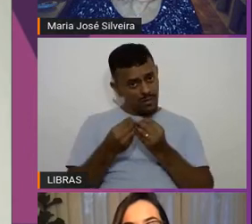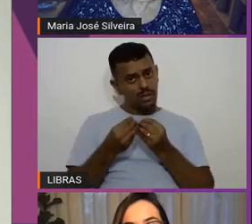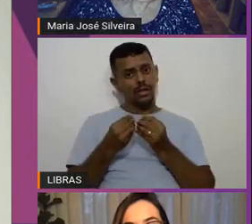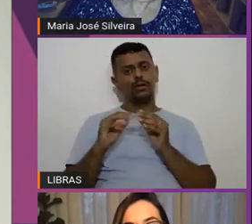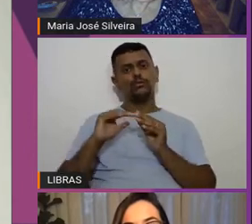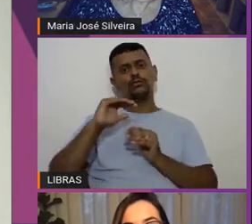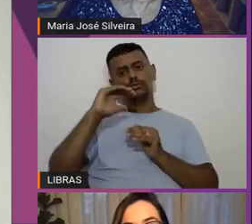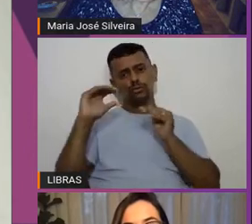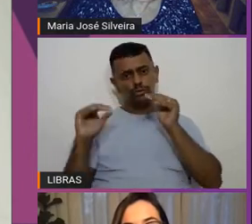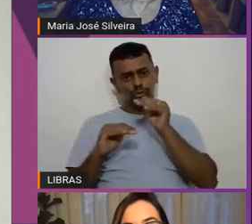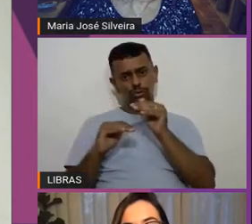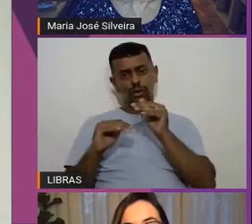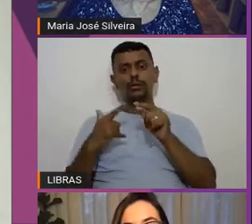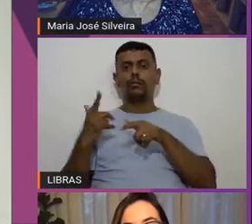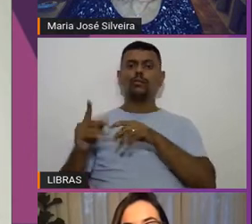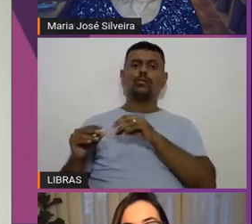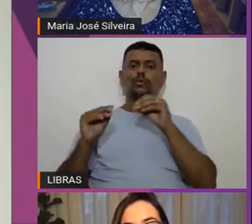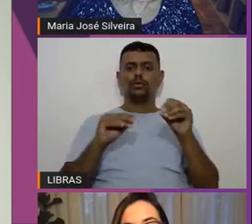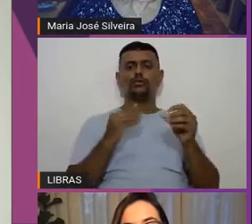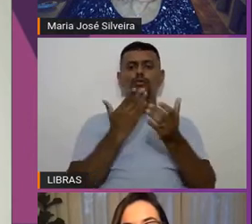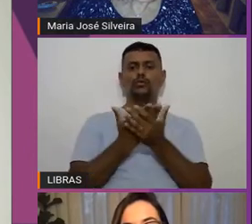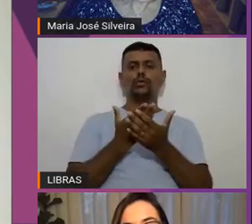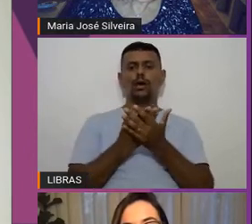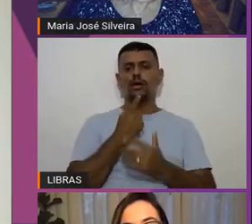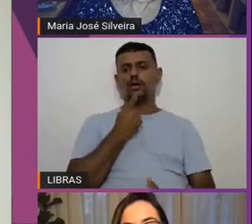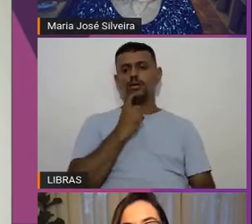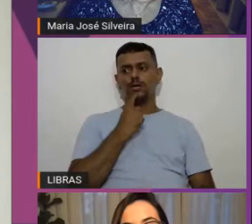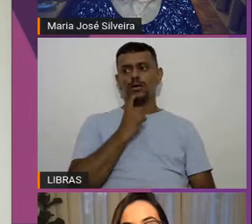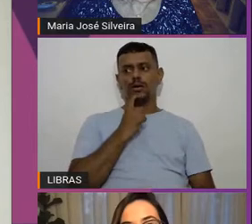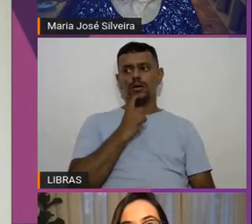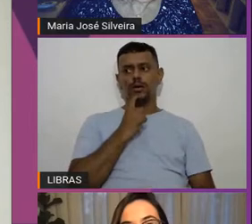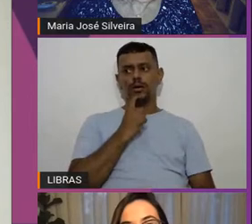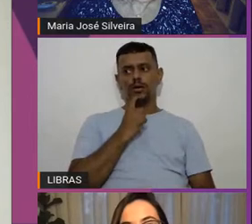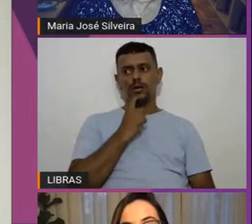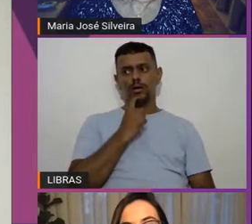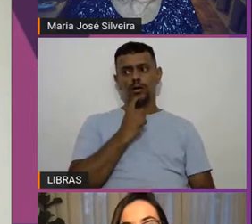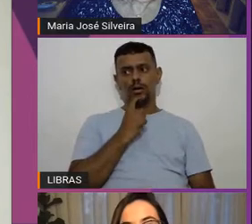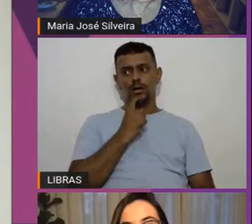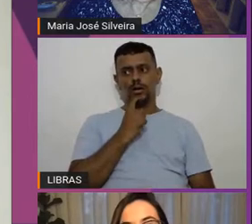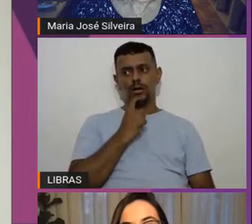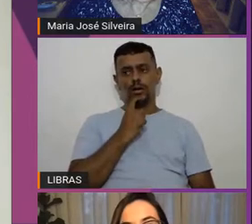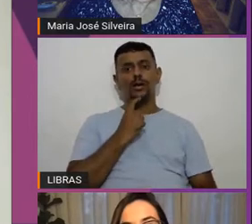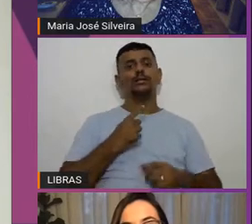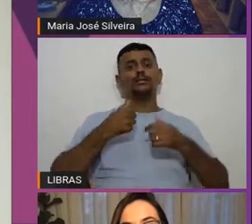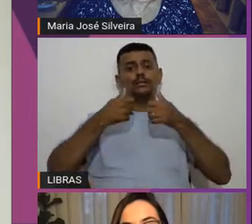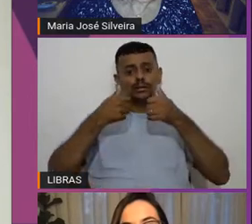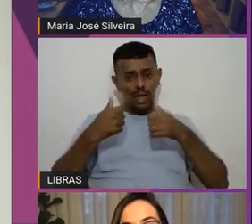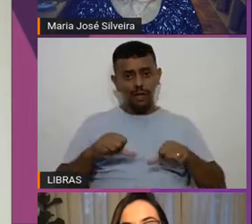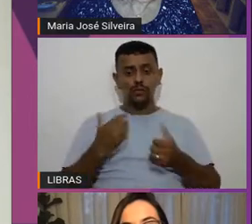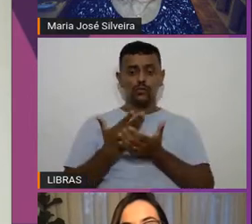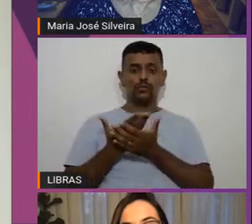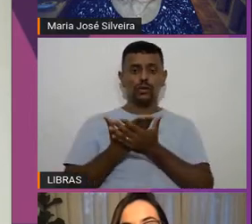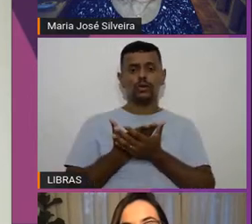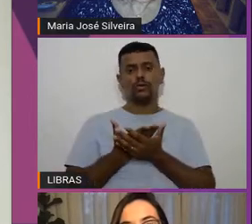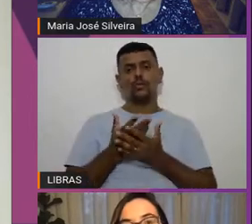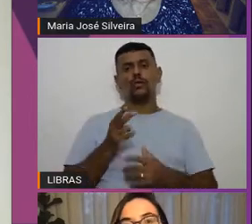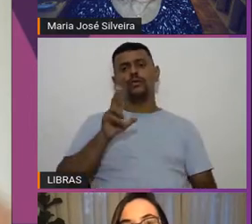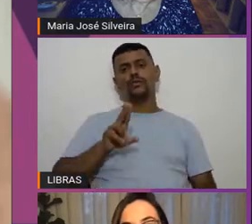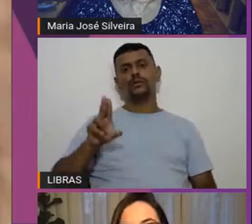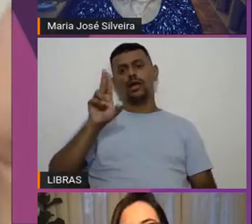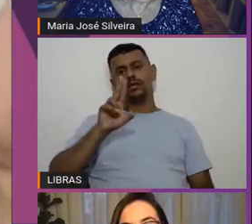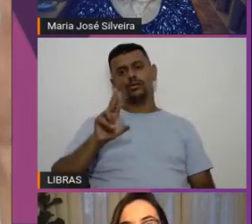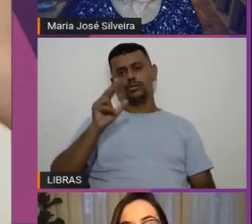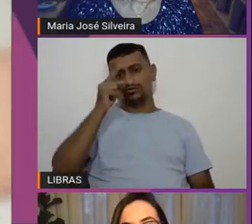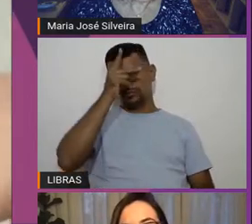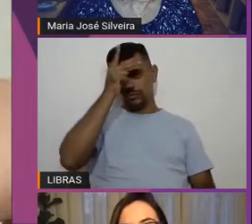quilômetros que eu fui estudar em Campinas mas é diferente está numa universidade pública da onde eu tinha vindo periferia de São Paulo é muito diferente foi escrita que mostrou isso